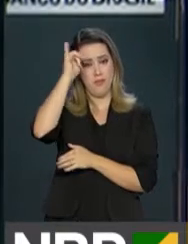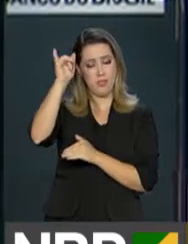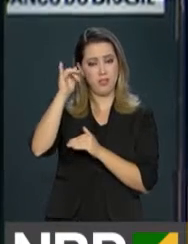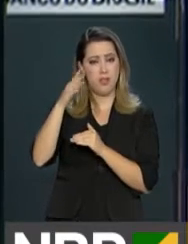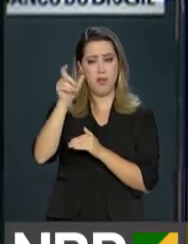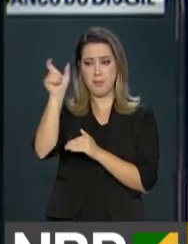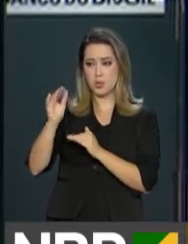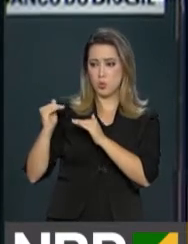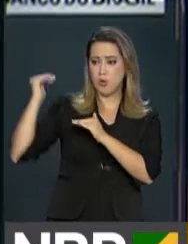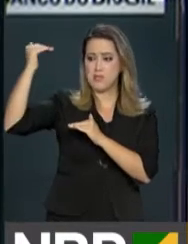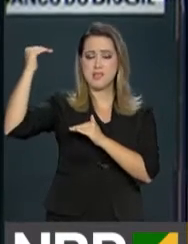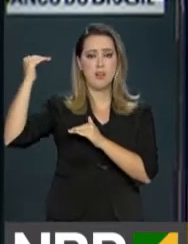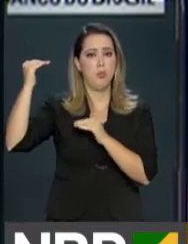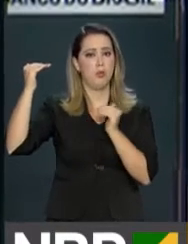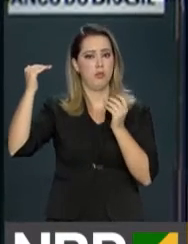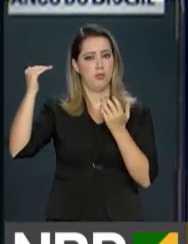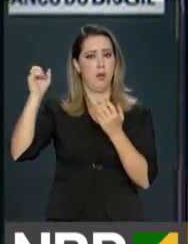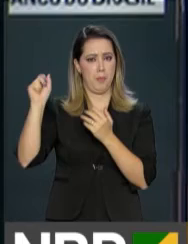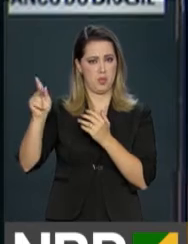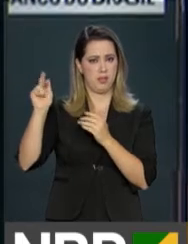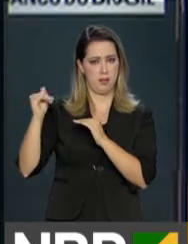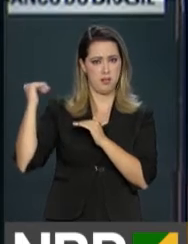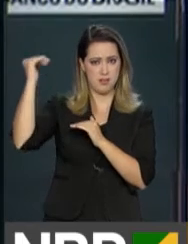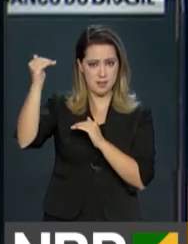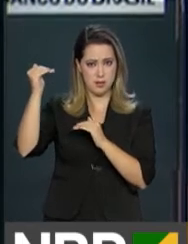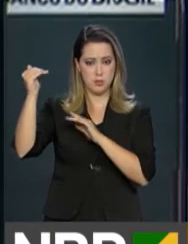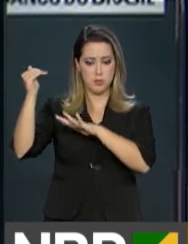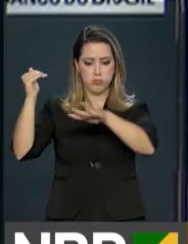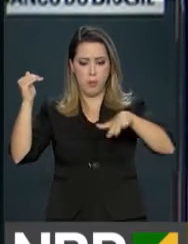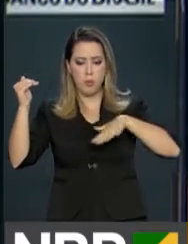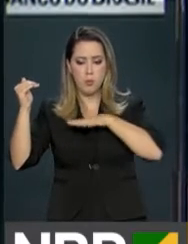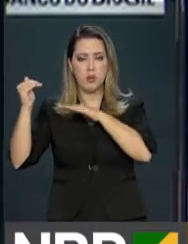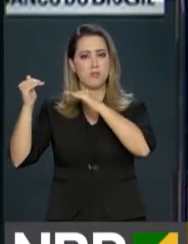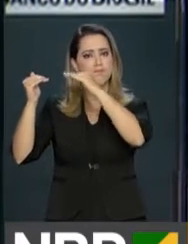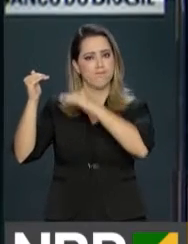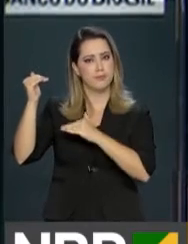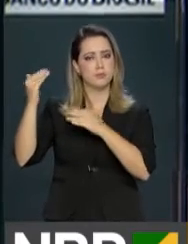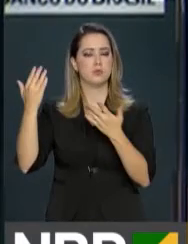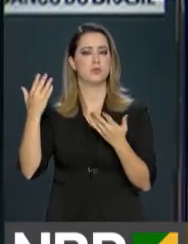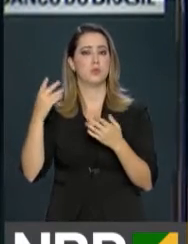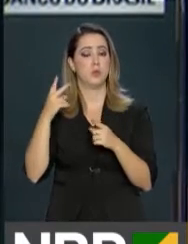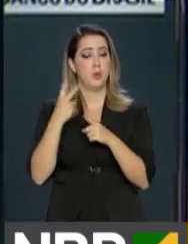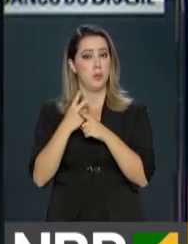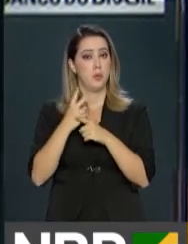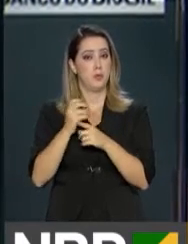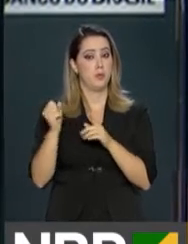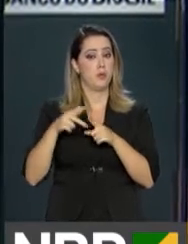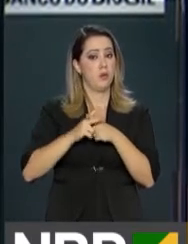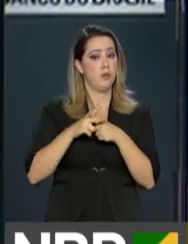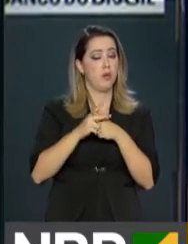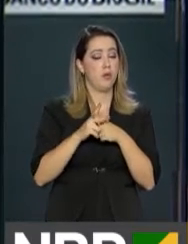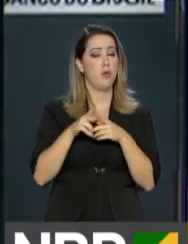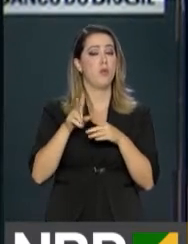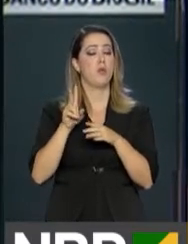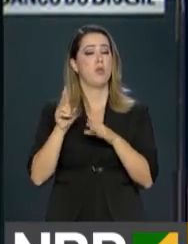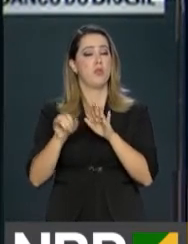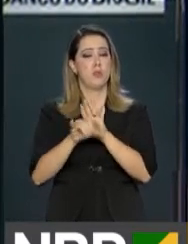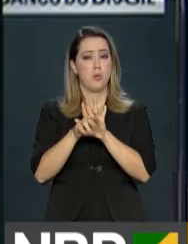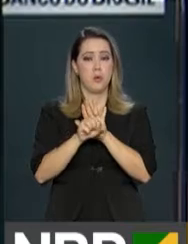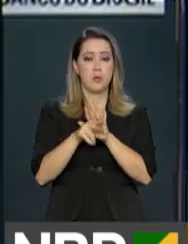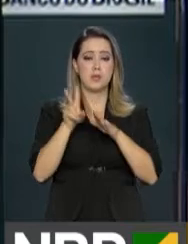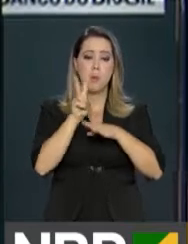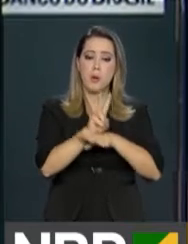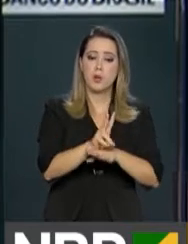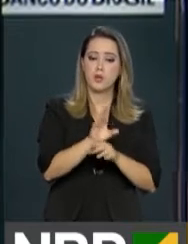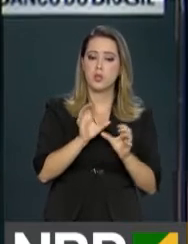na verdade o que a reforma da Previdência faz é proteger os pobres, que na verdade pagam